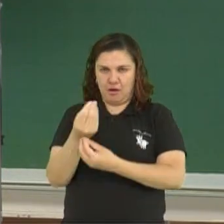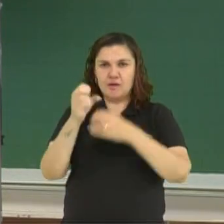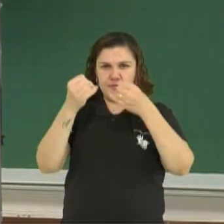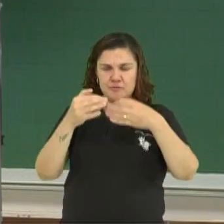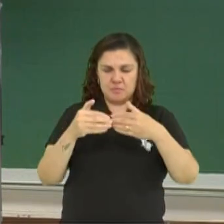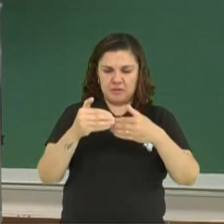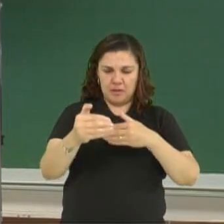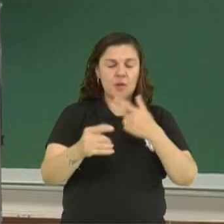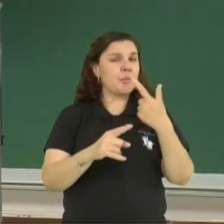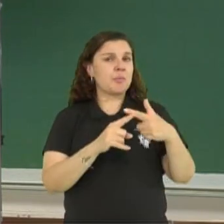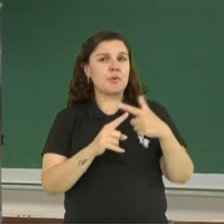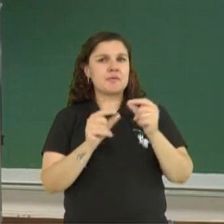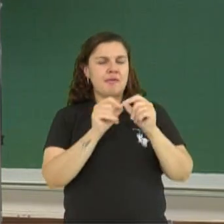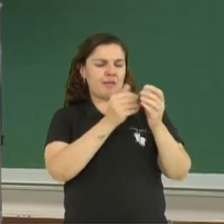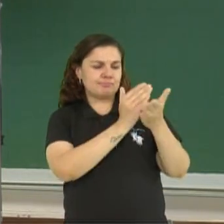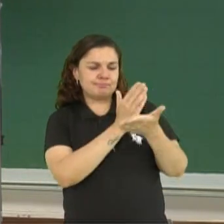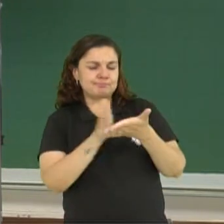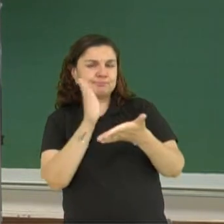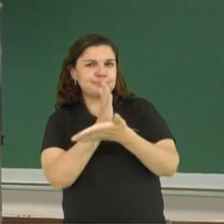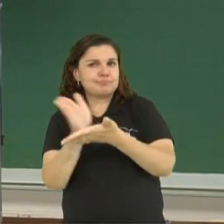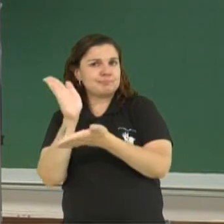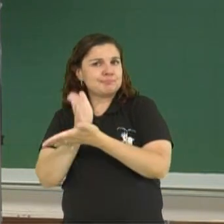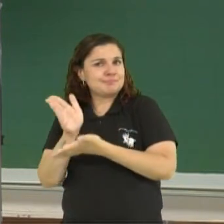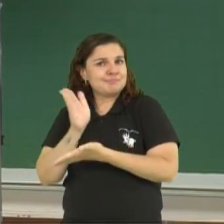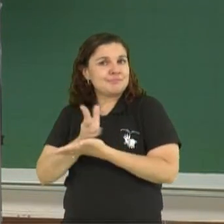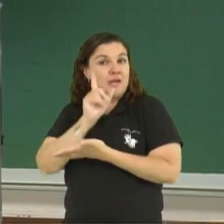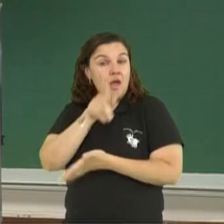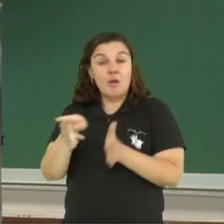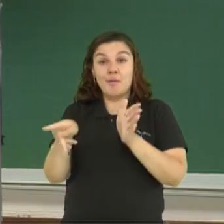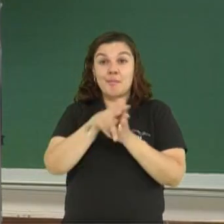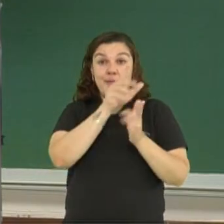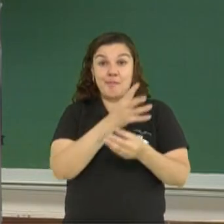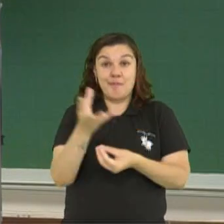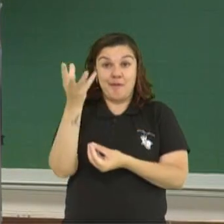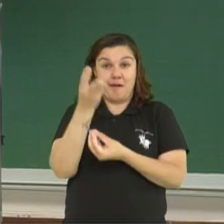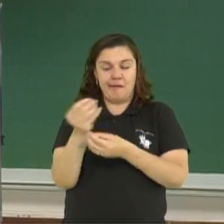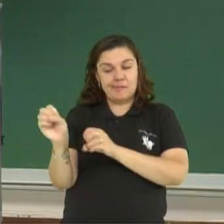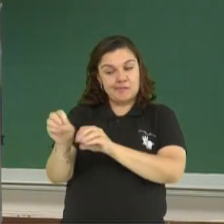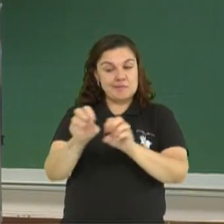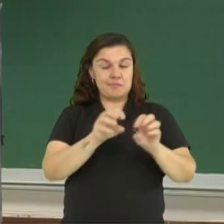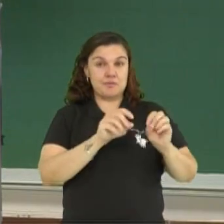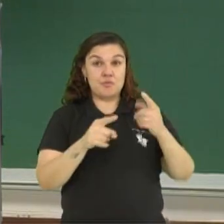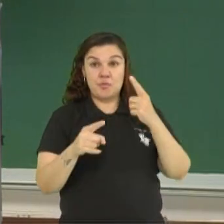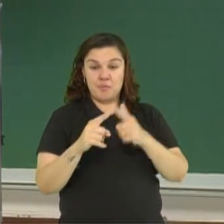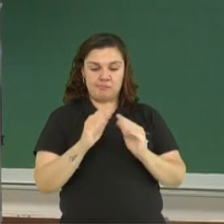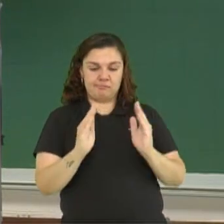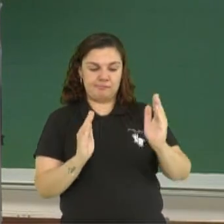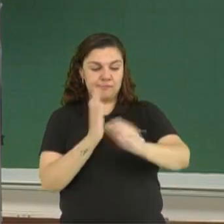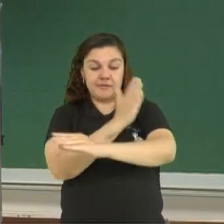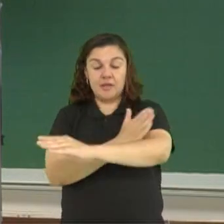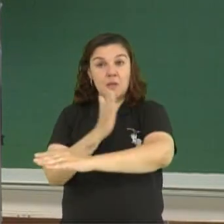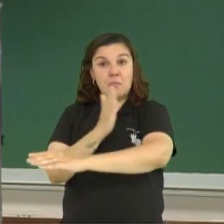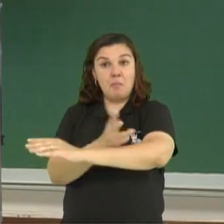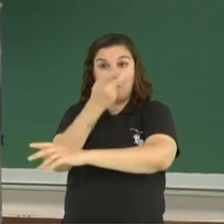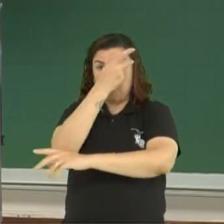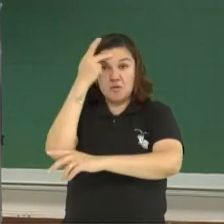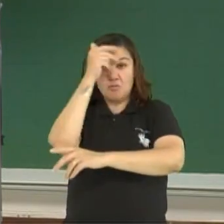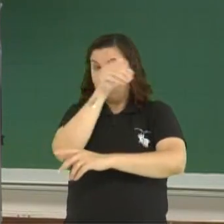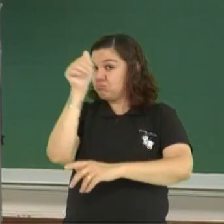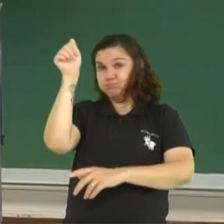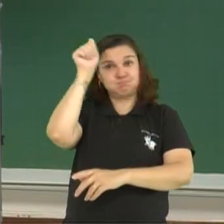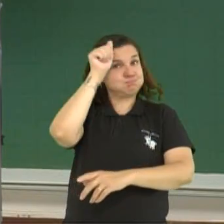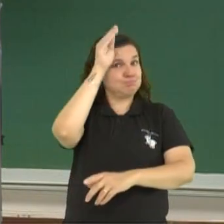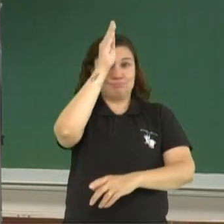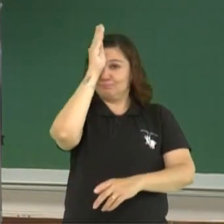isso, e ela faz uma filtragem e a arte se torna uma arte educativa. Por quê? Na Idade Média, a gente tinha muito analfabetismo, então pessoas que não sabiam